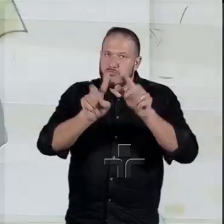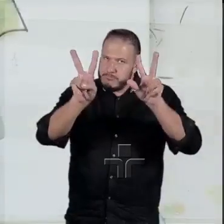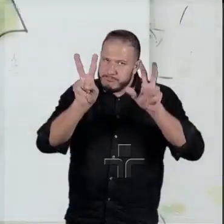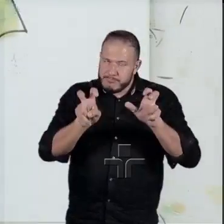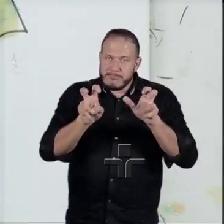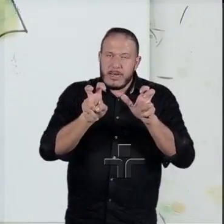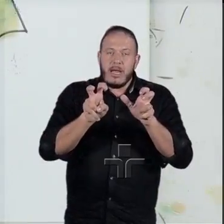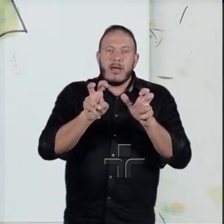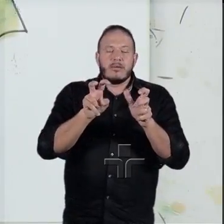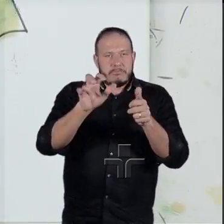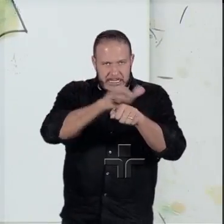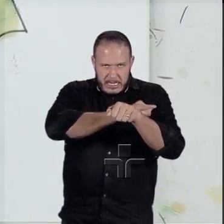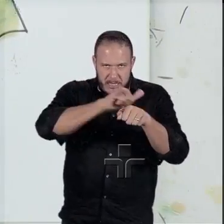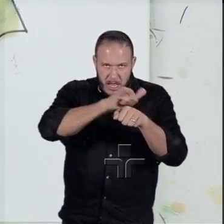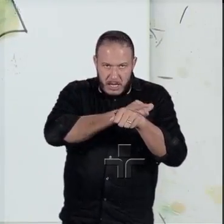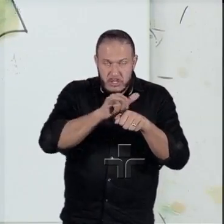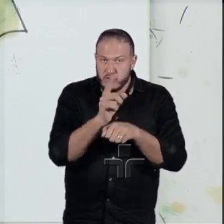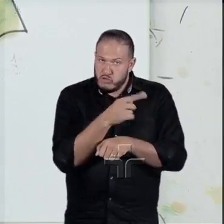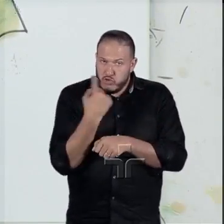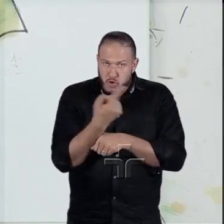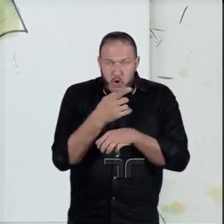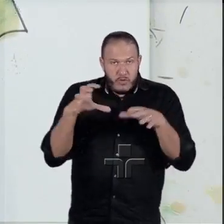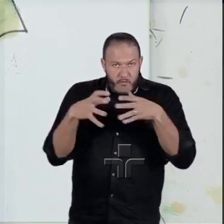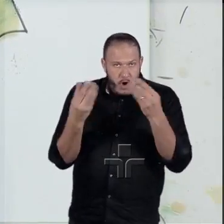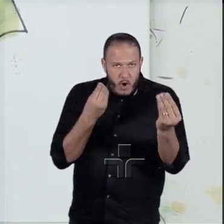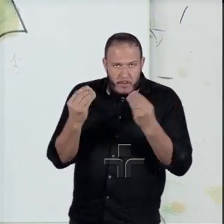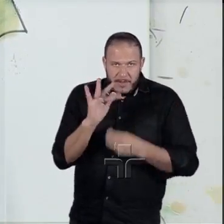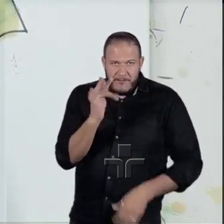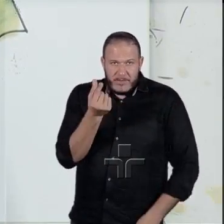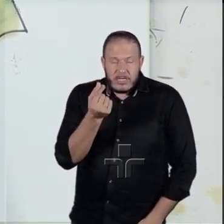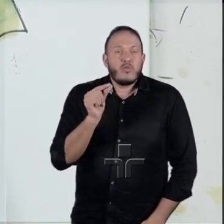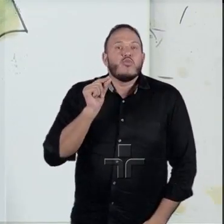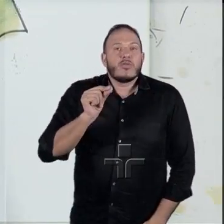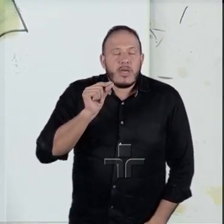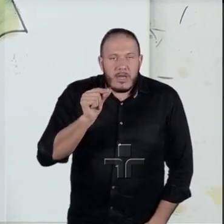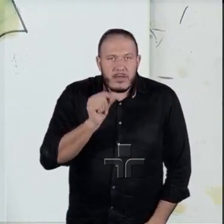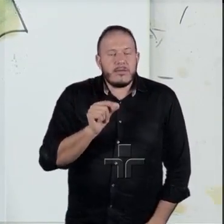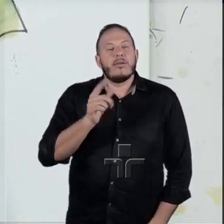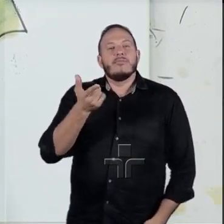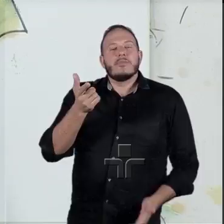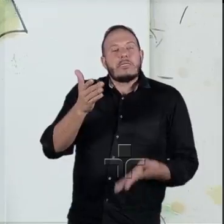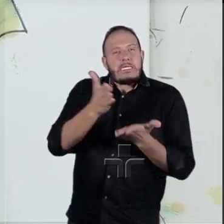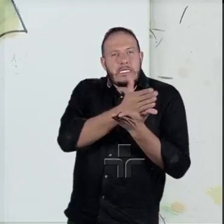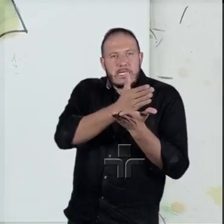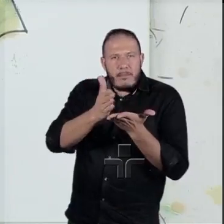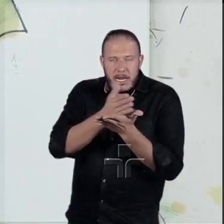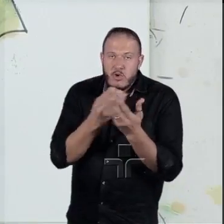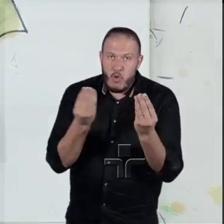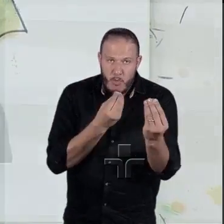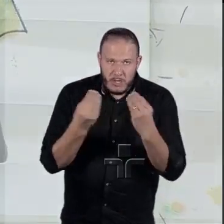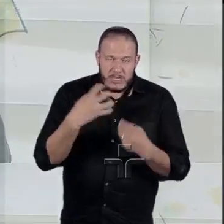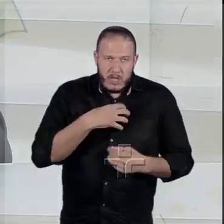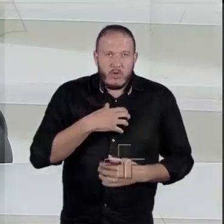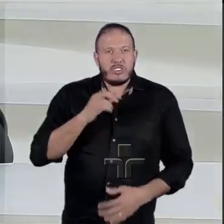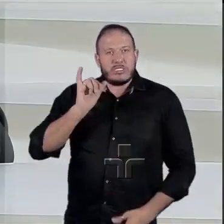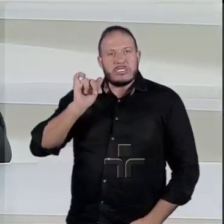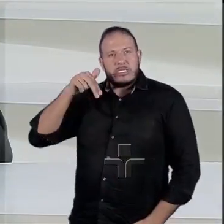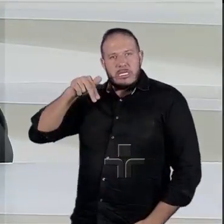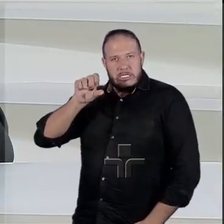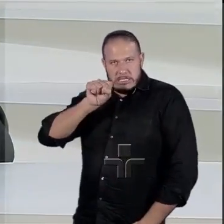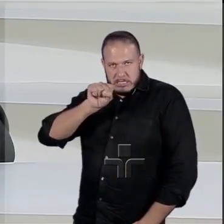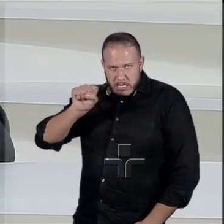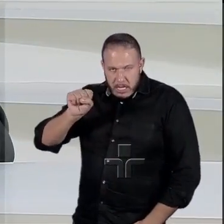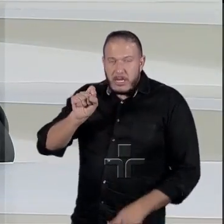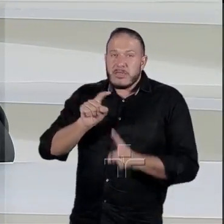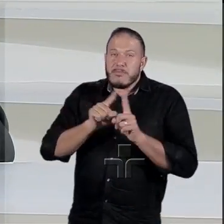segundo pilar do nosso sistema é o sistema de repartição como existe hoje, o INSS, mas